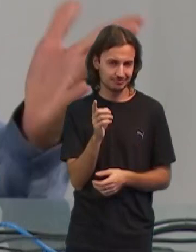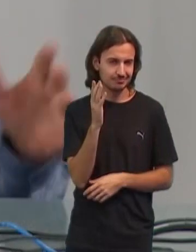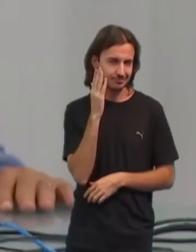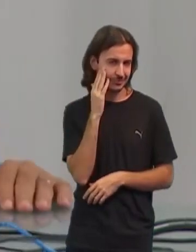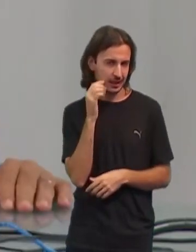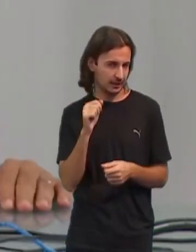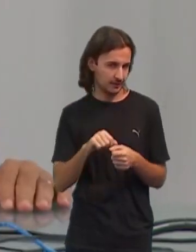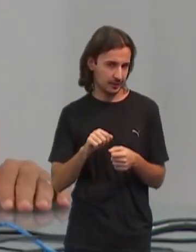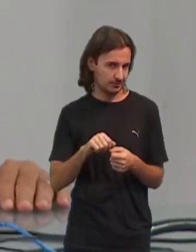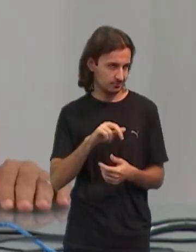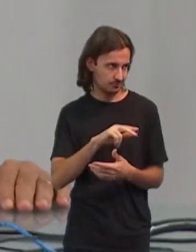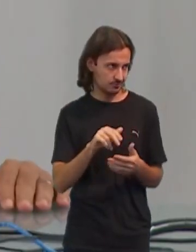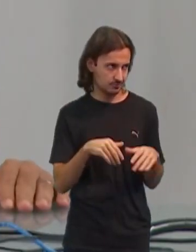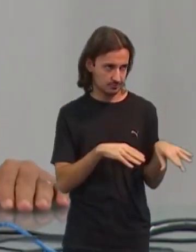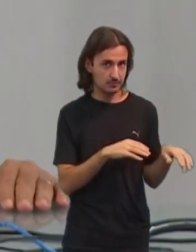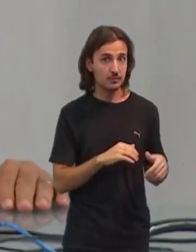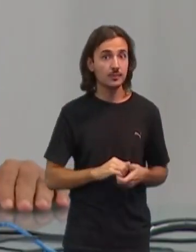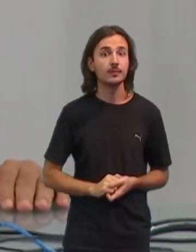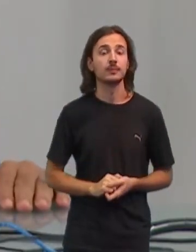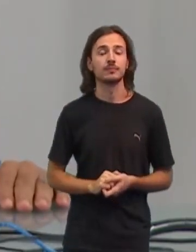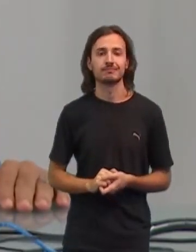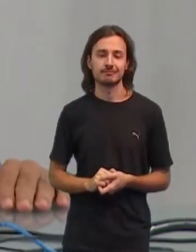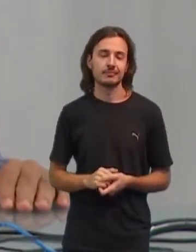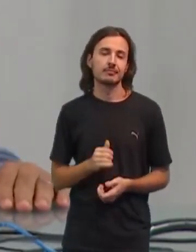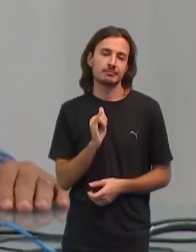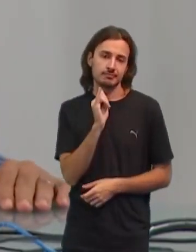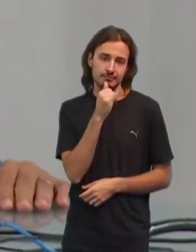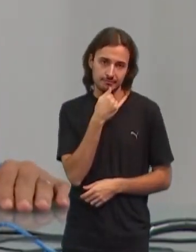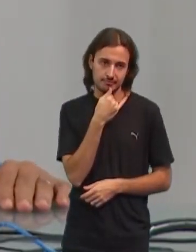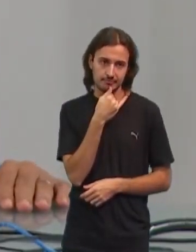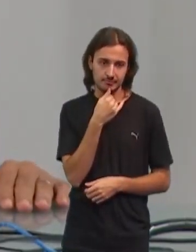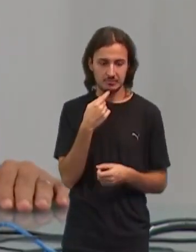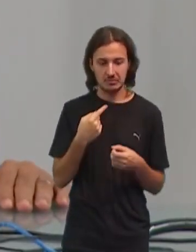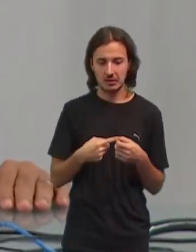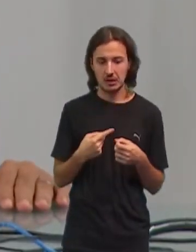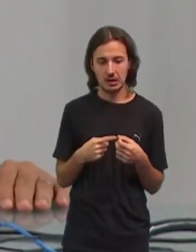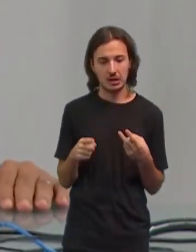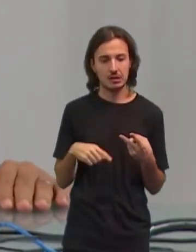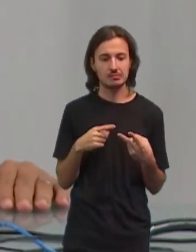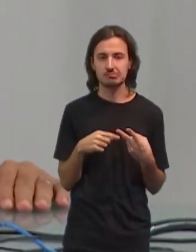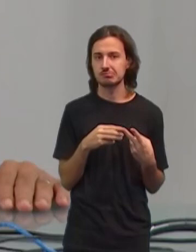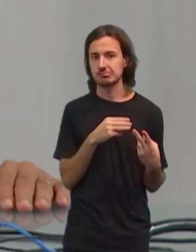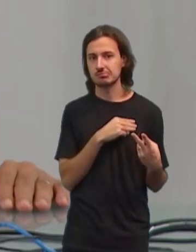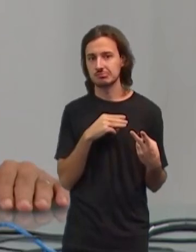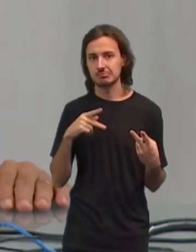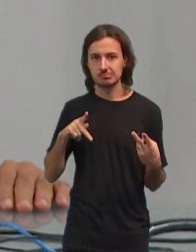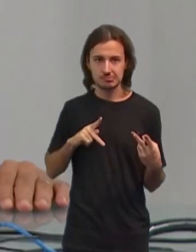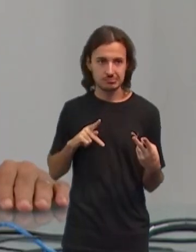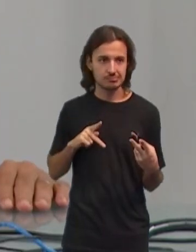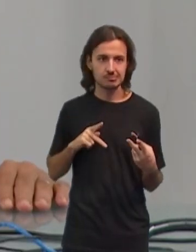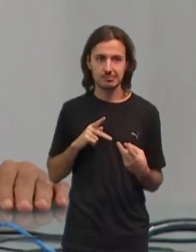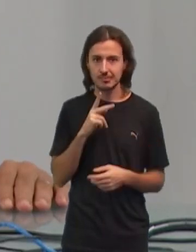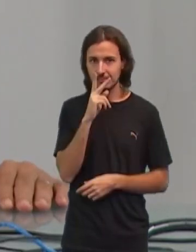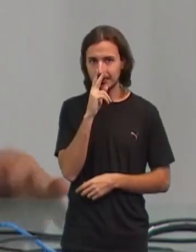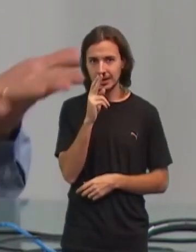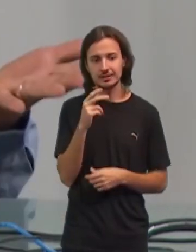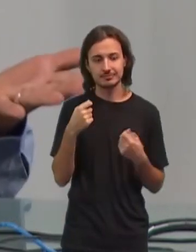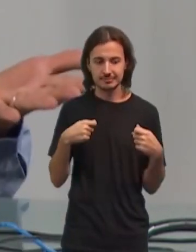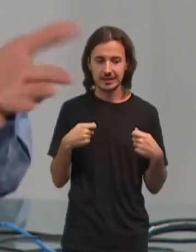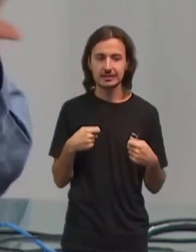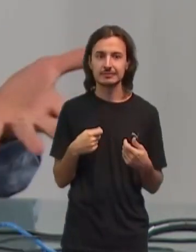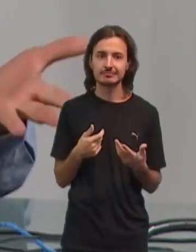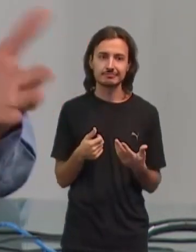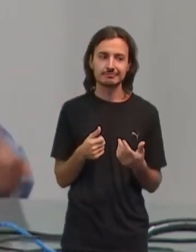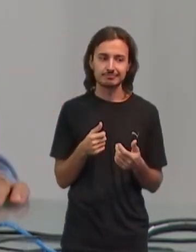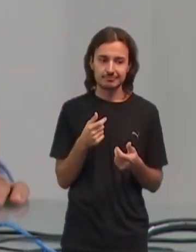E, lamentavelmente, o município, não sei se o Ministério Público, enfim, quem de fato e de direito precisa tomar um posicionamento.